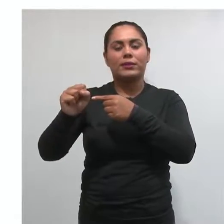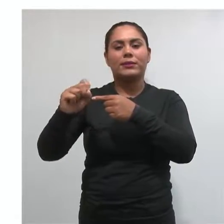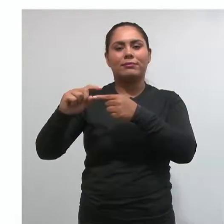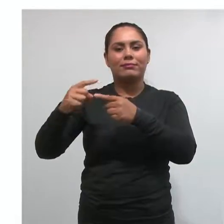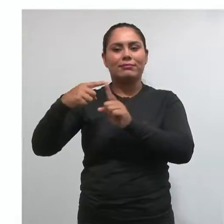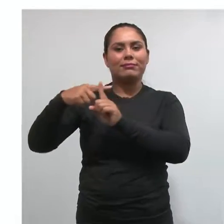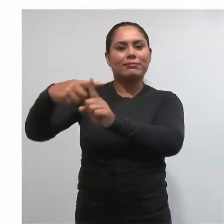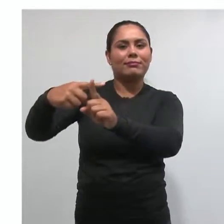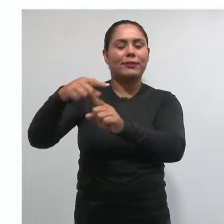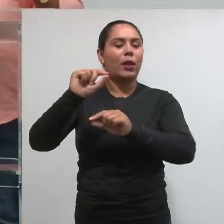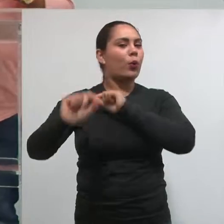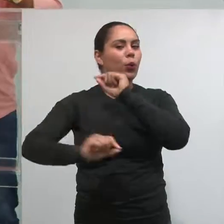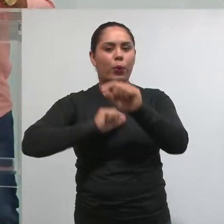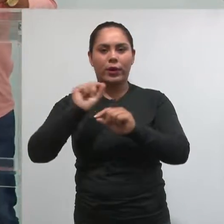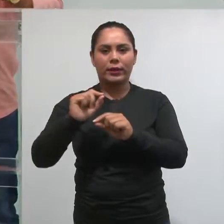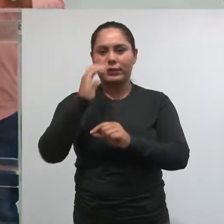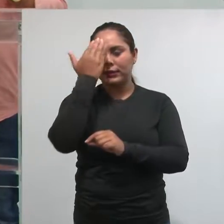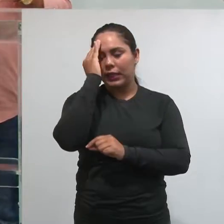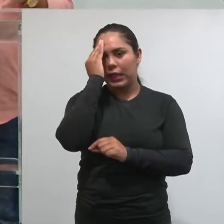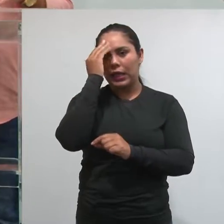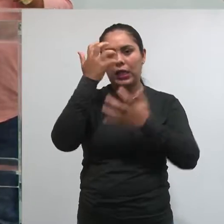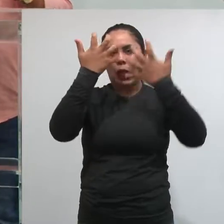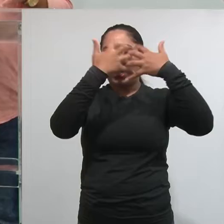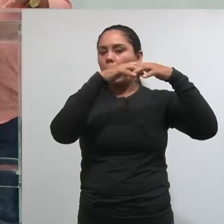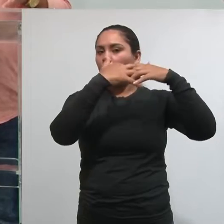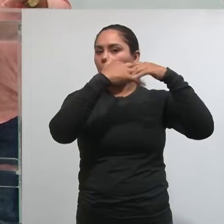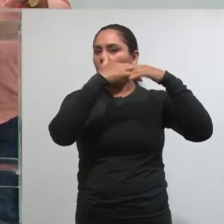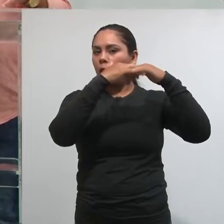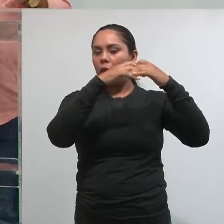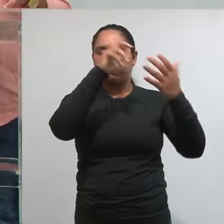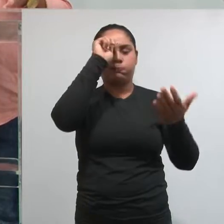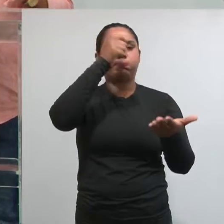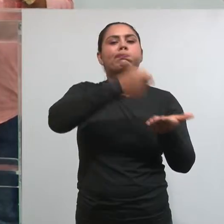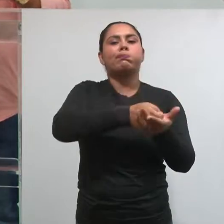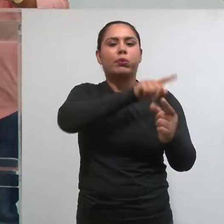entenda-se, aquela racionalidade e